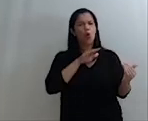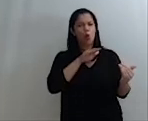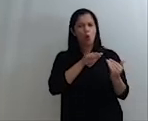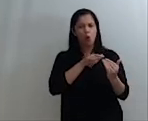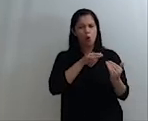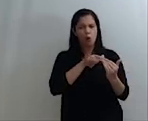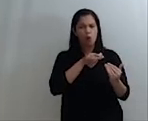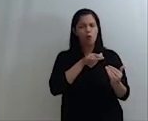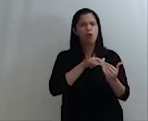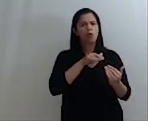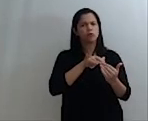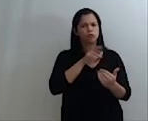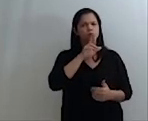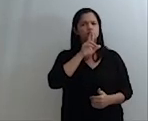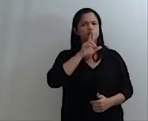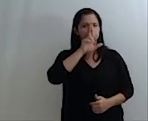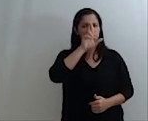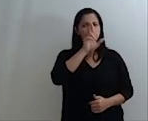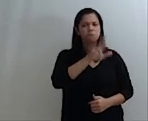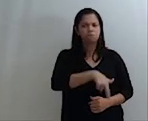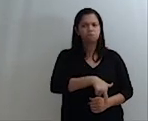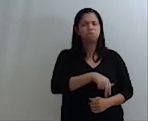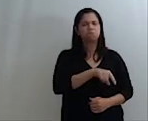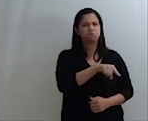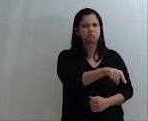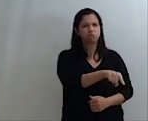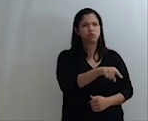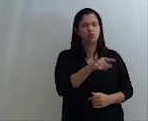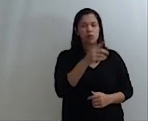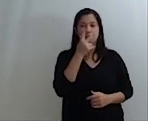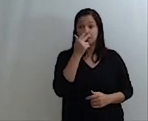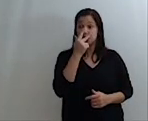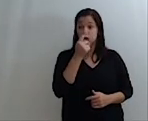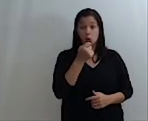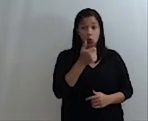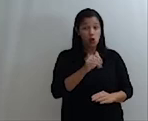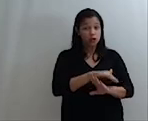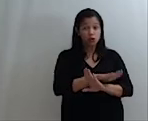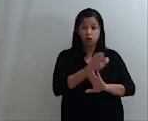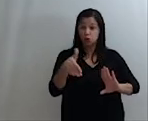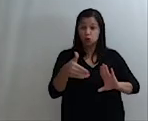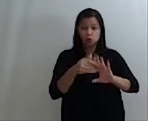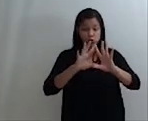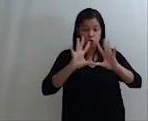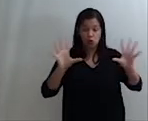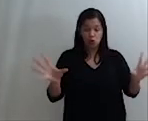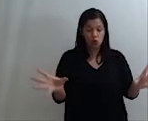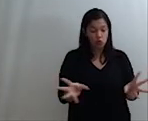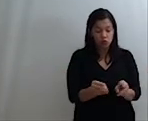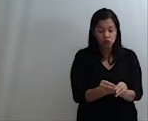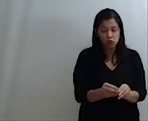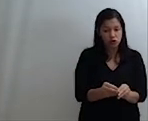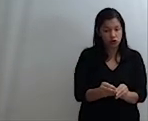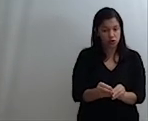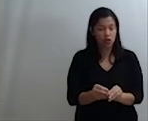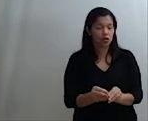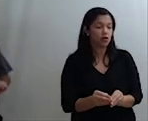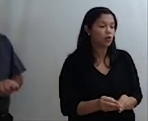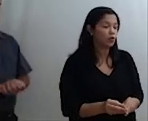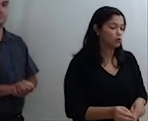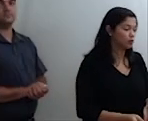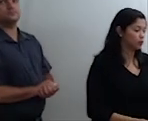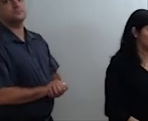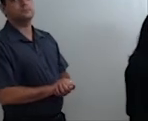com a quase totalidade das conclusões que acho que devem sim nortear uma mudança